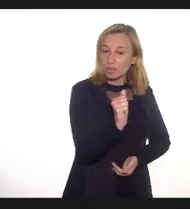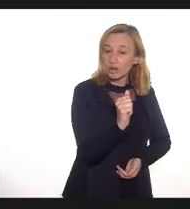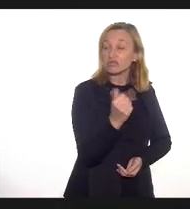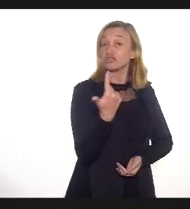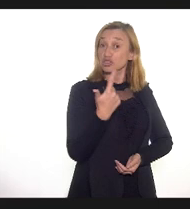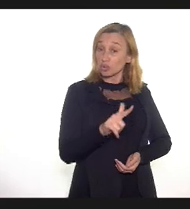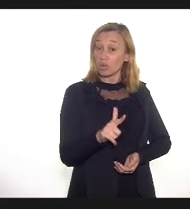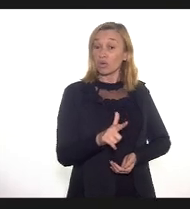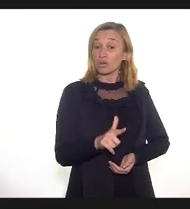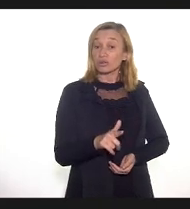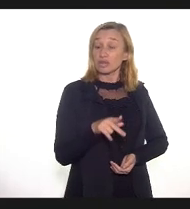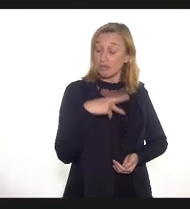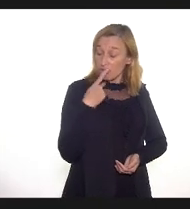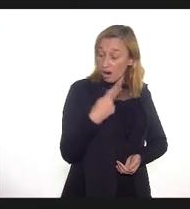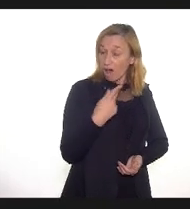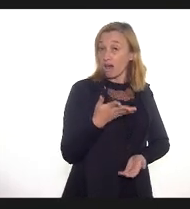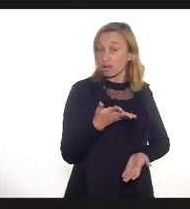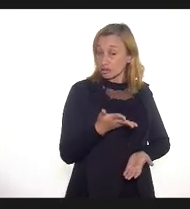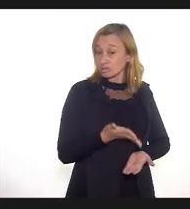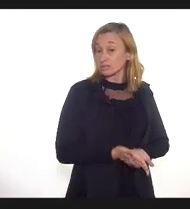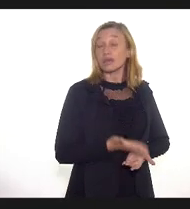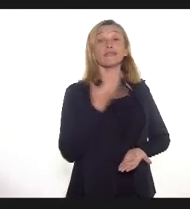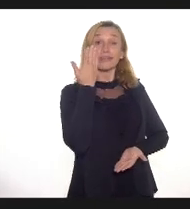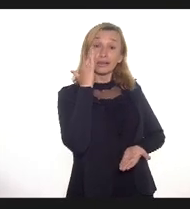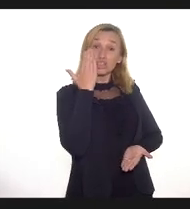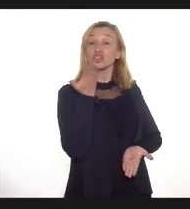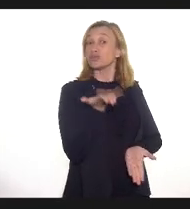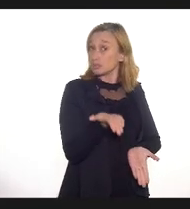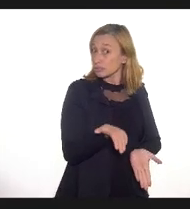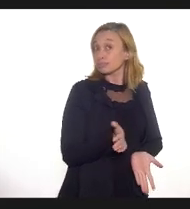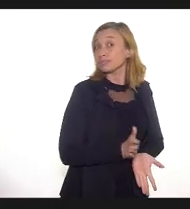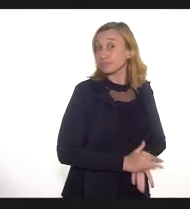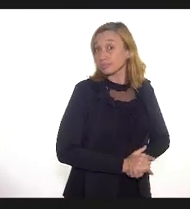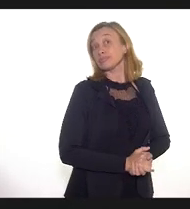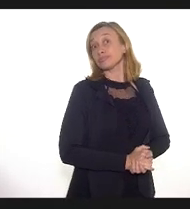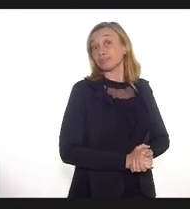mais ter bom senso e ter entendido.